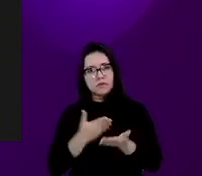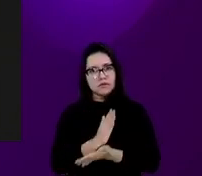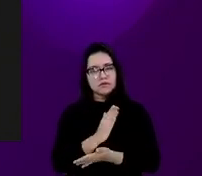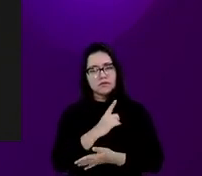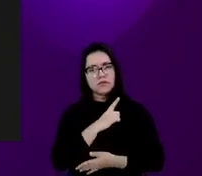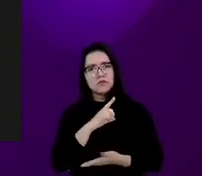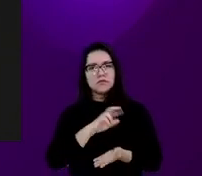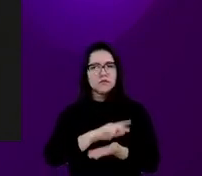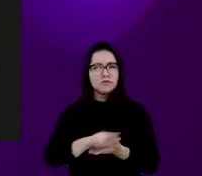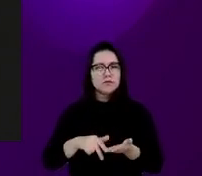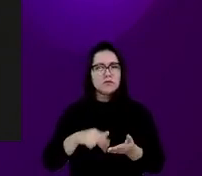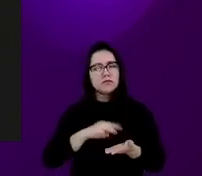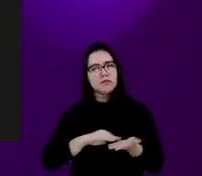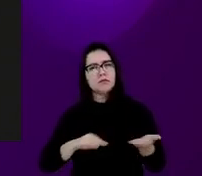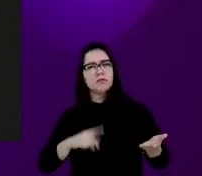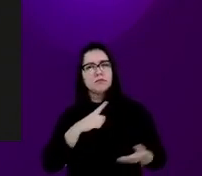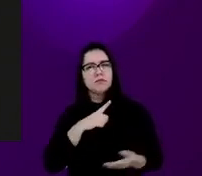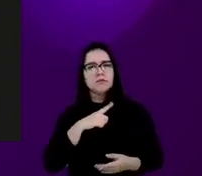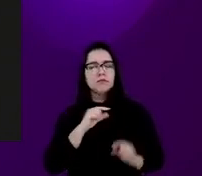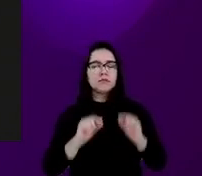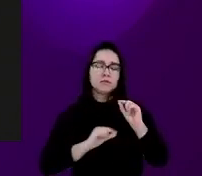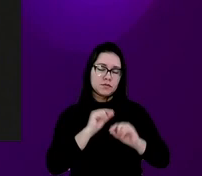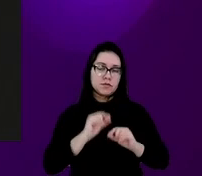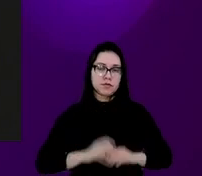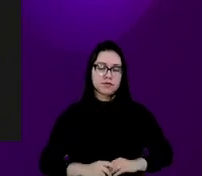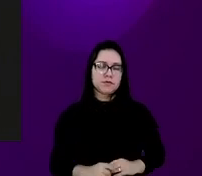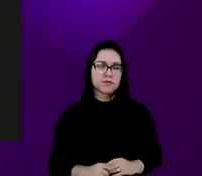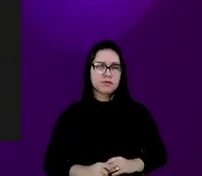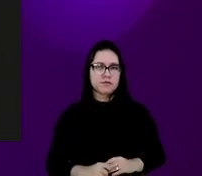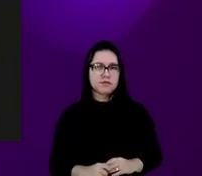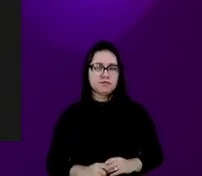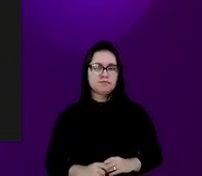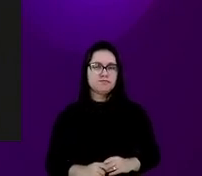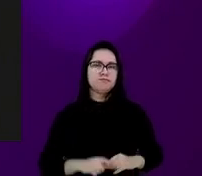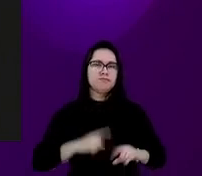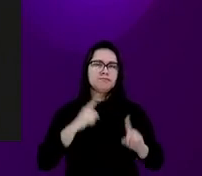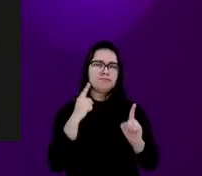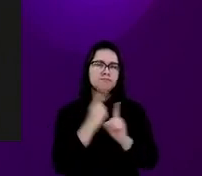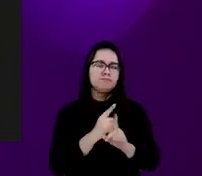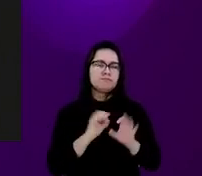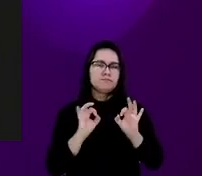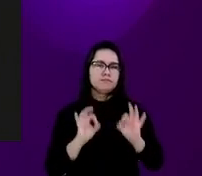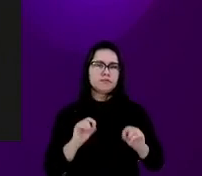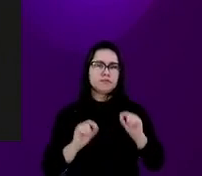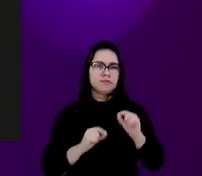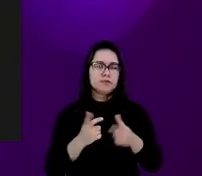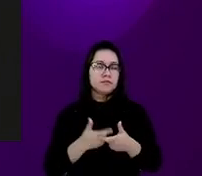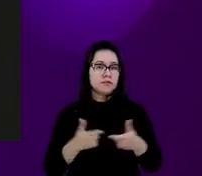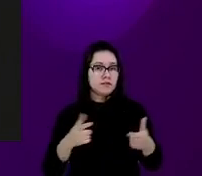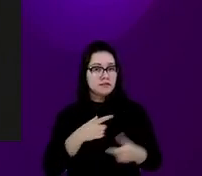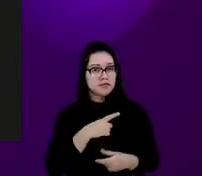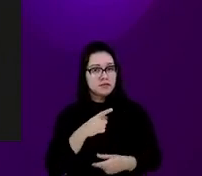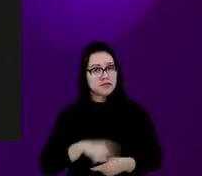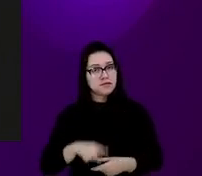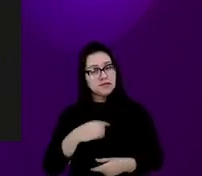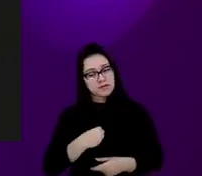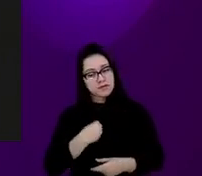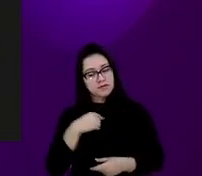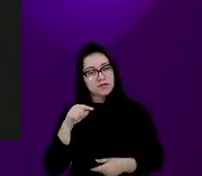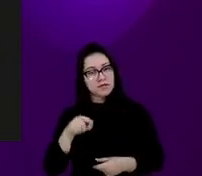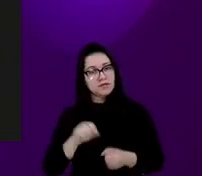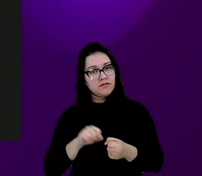de metodologias, a gente tem uma evidência maior para você fazer isso depois